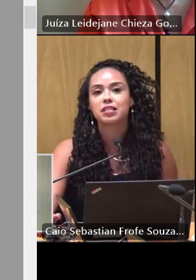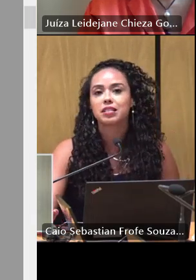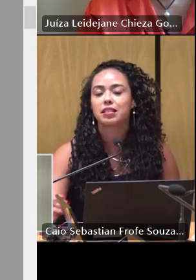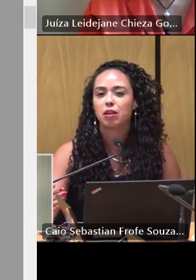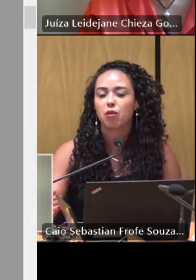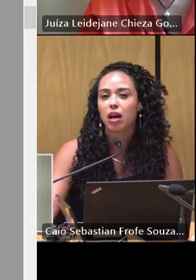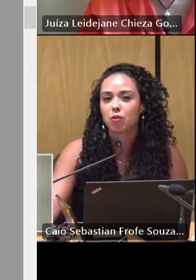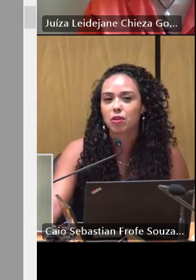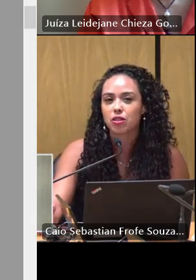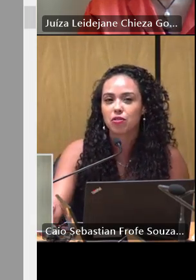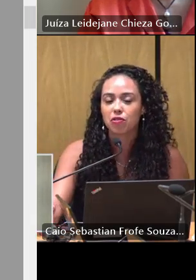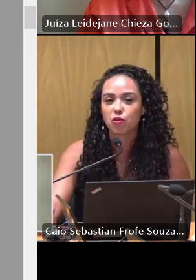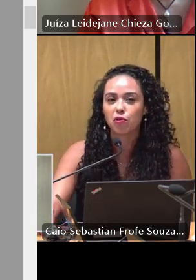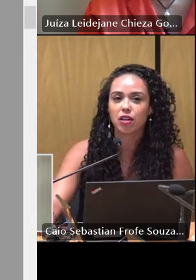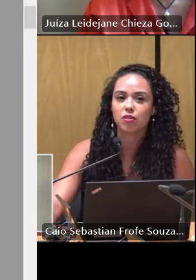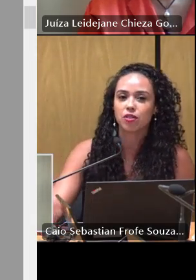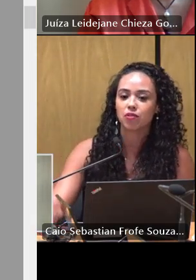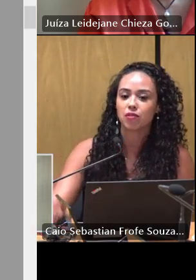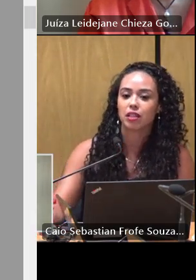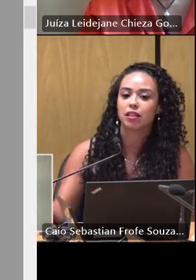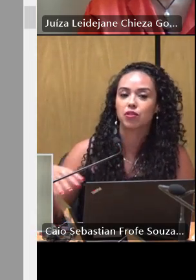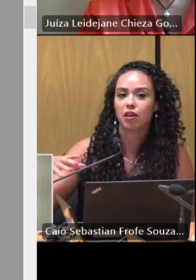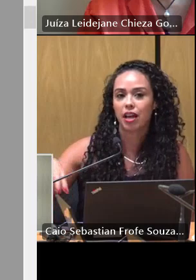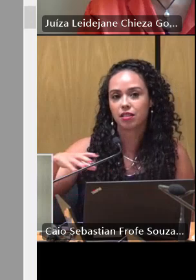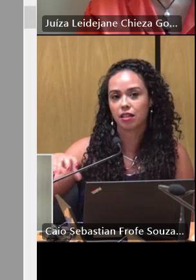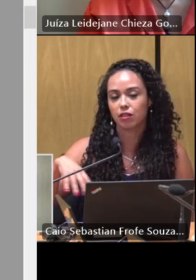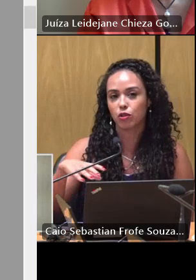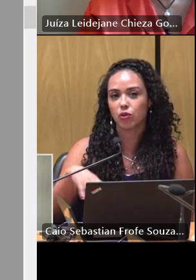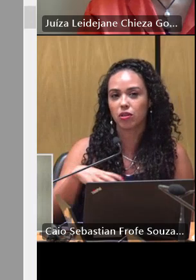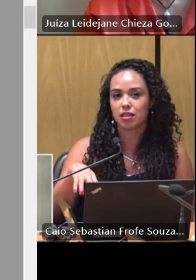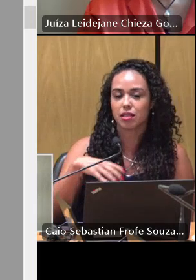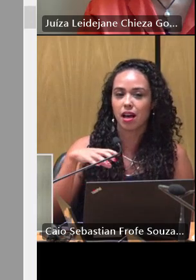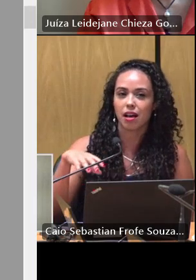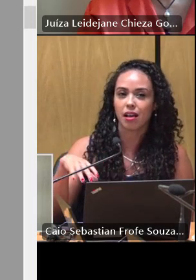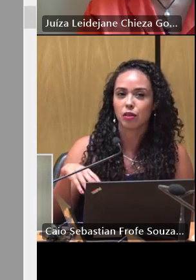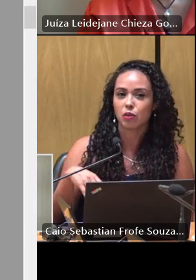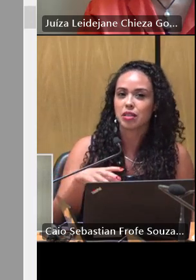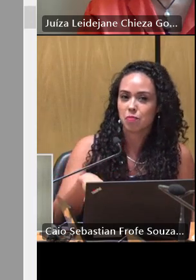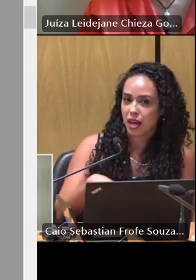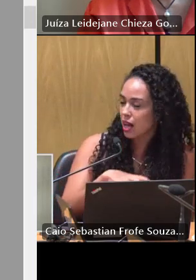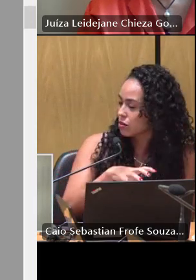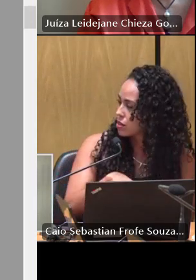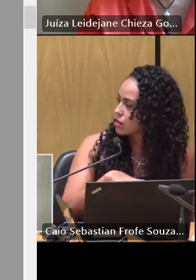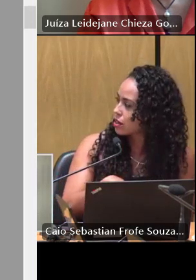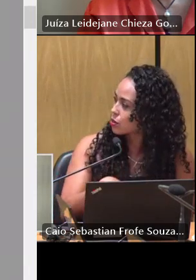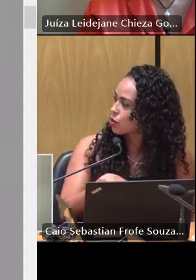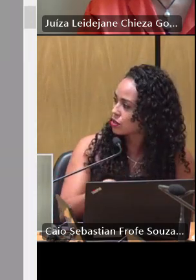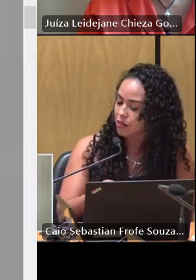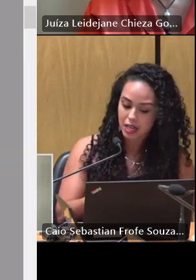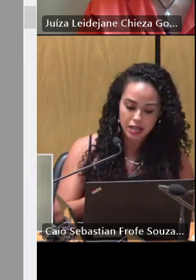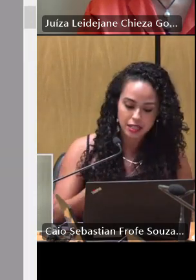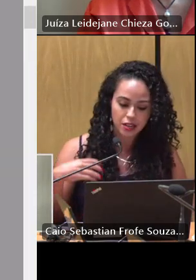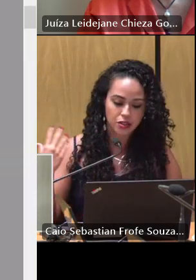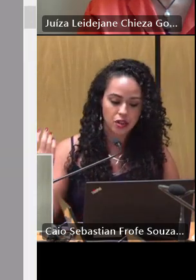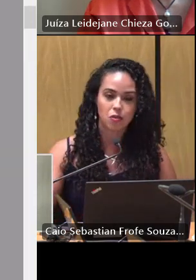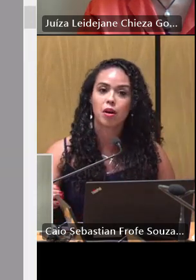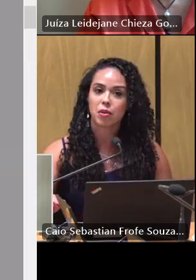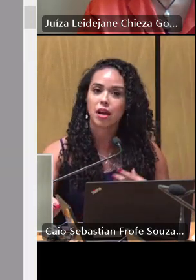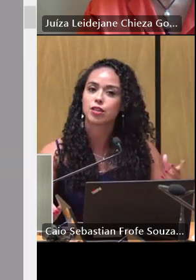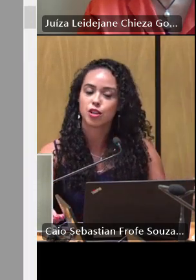1774 como a gente viu no vídeo a gente vai ter a transferência de toda essa todo esse mercado que se se encontrava aqui nessa